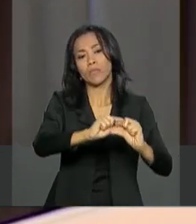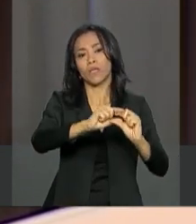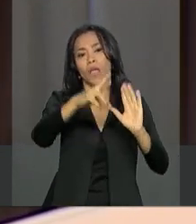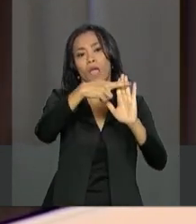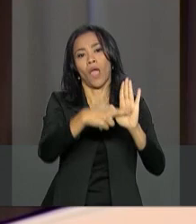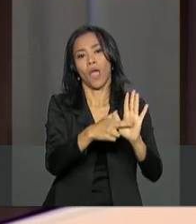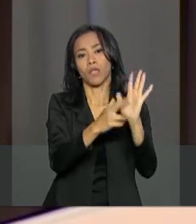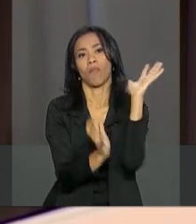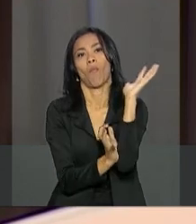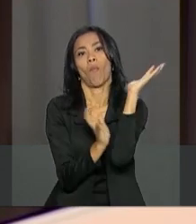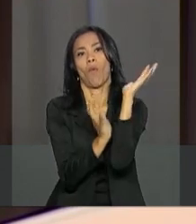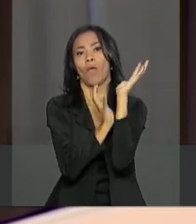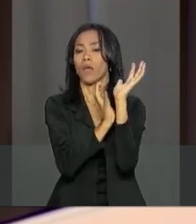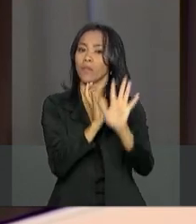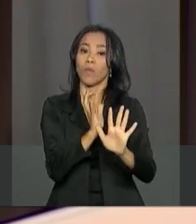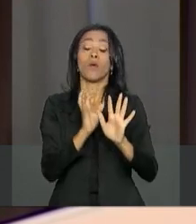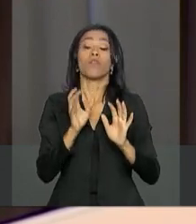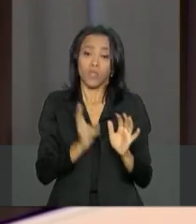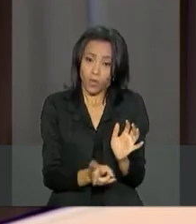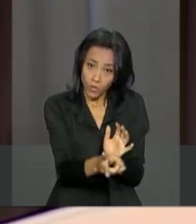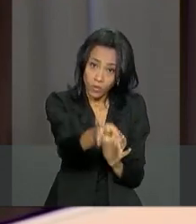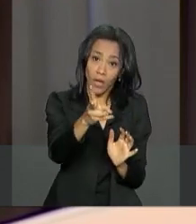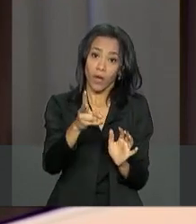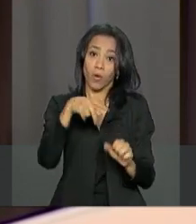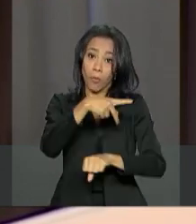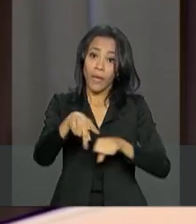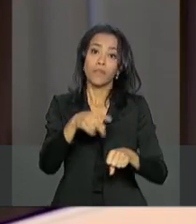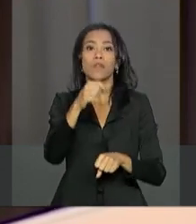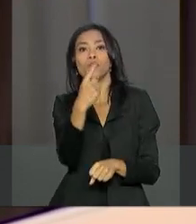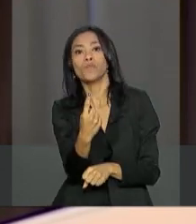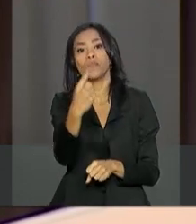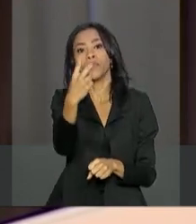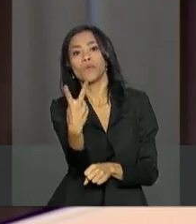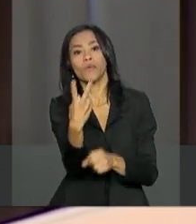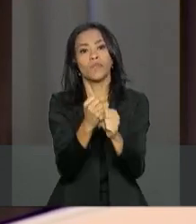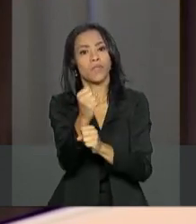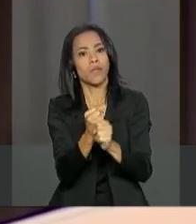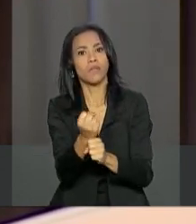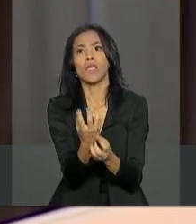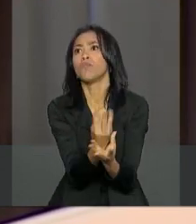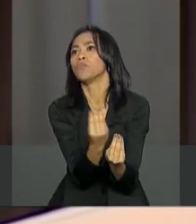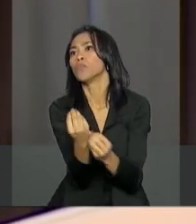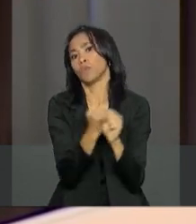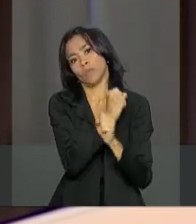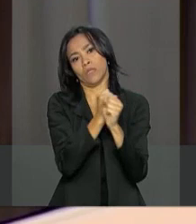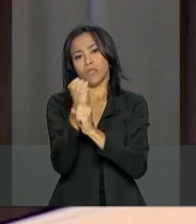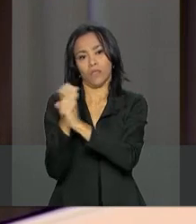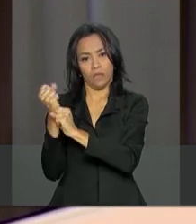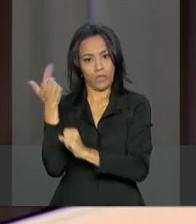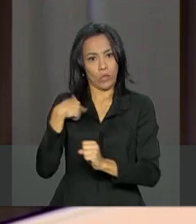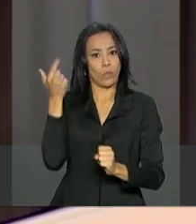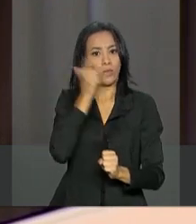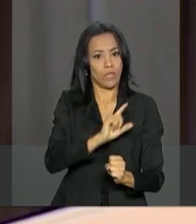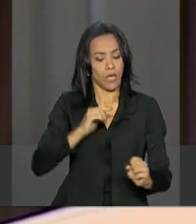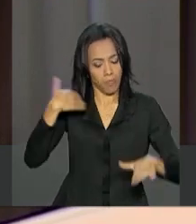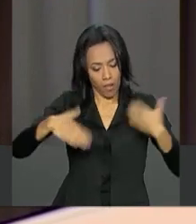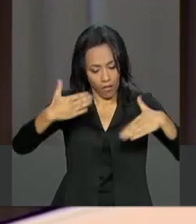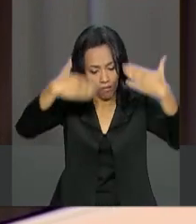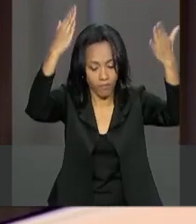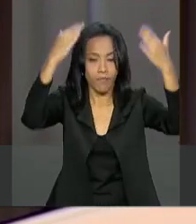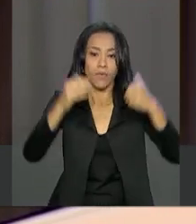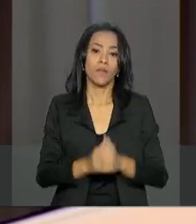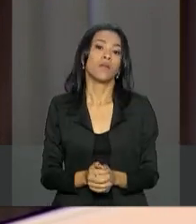que continuar. O país não se constrói em 1 ou 2 anos, se constrói em muitos anos. E para ser construído em muitos